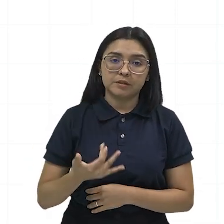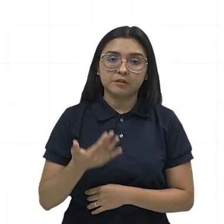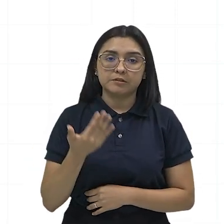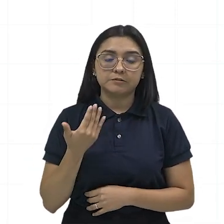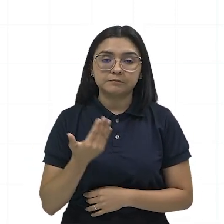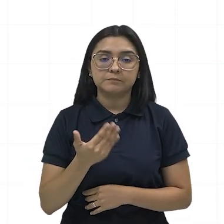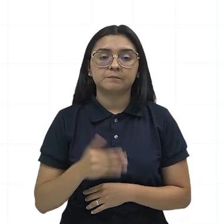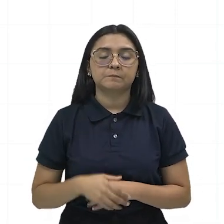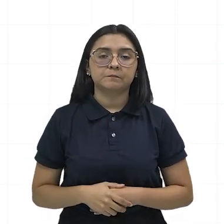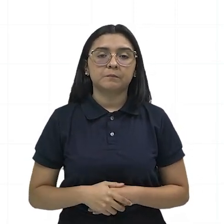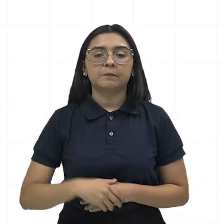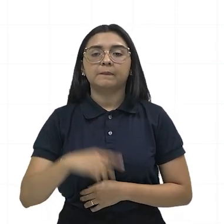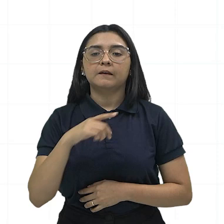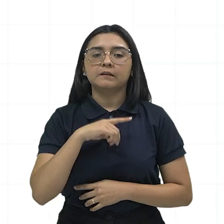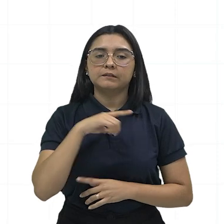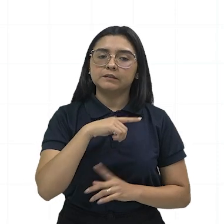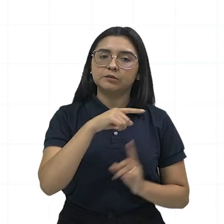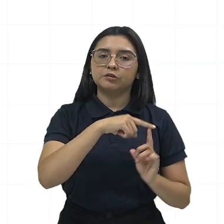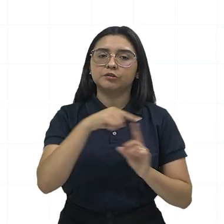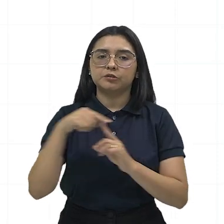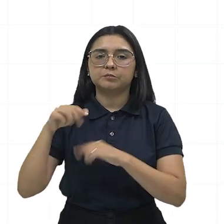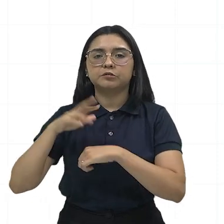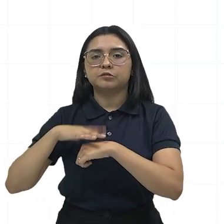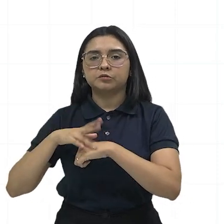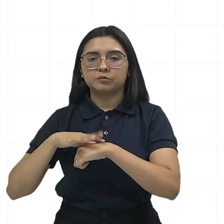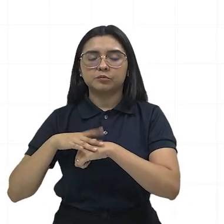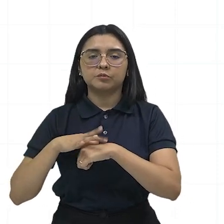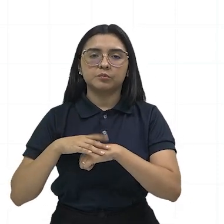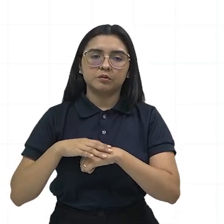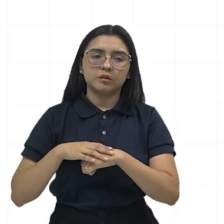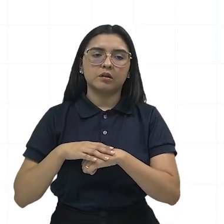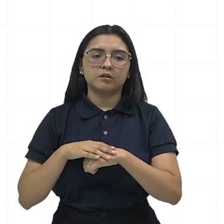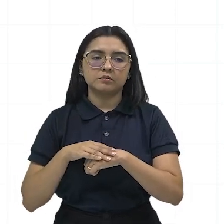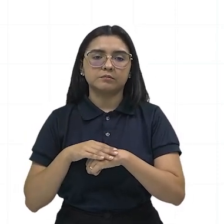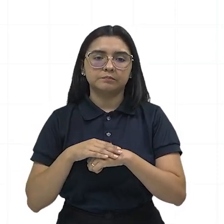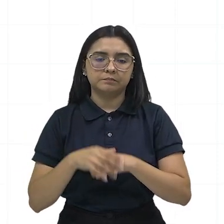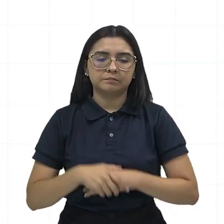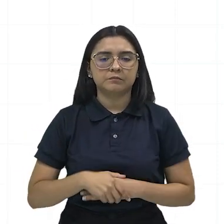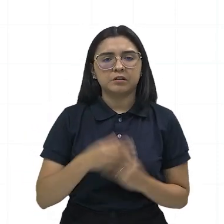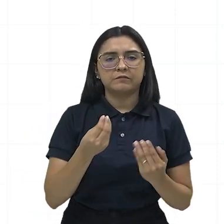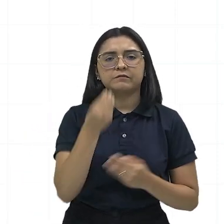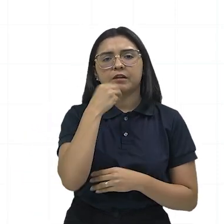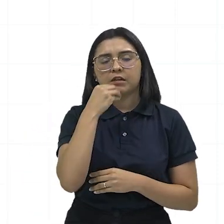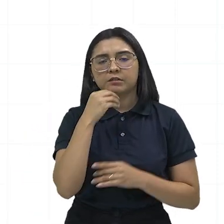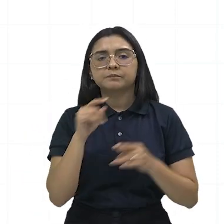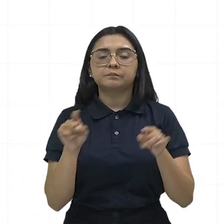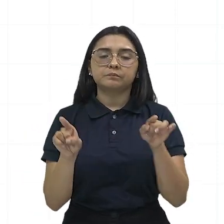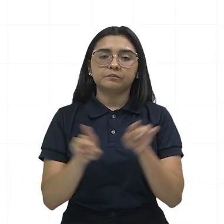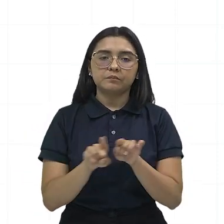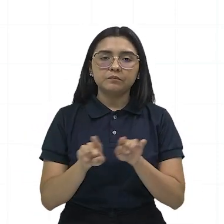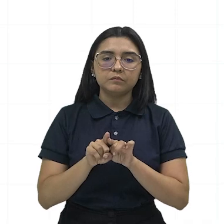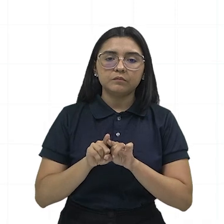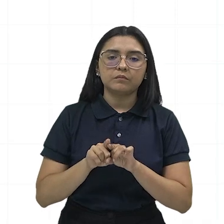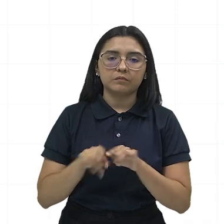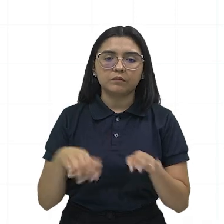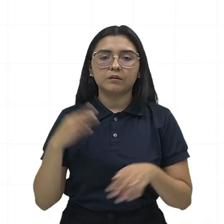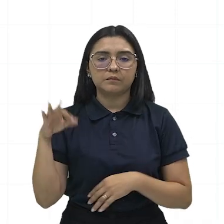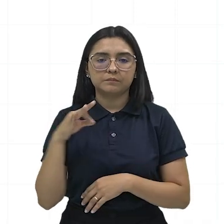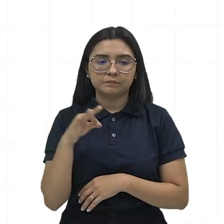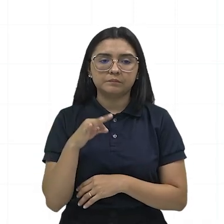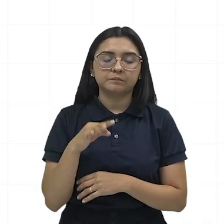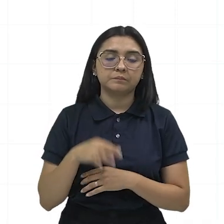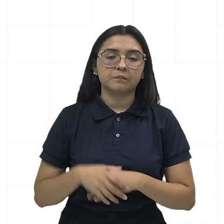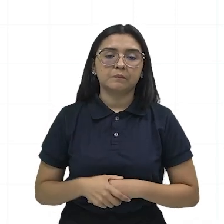nós temos os tipos de doenças mais tranquilos, né, que são aí causados pelo Plasmodium vivax,